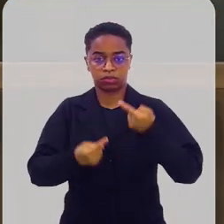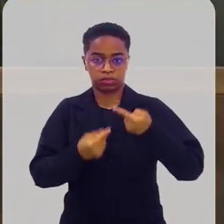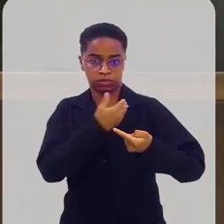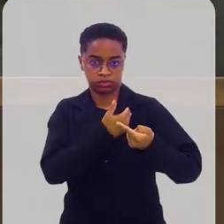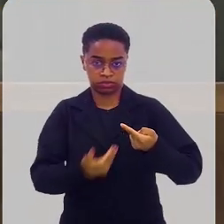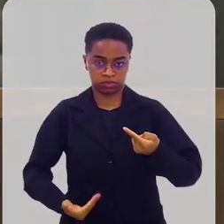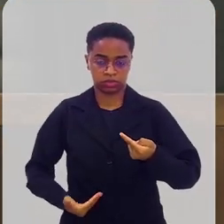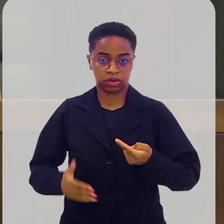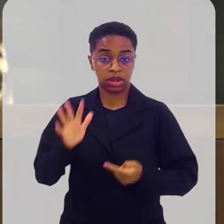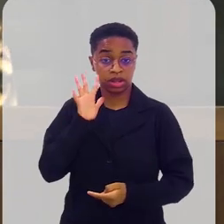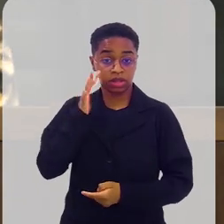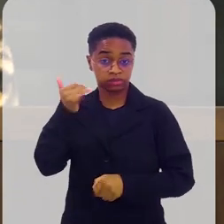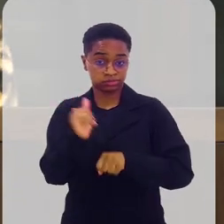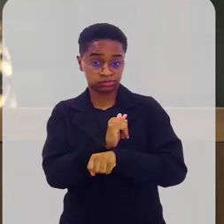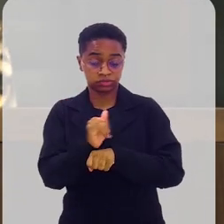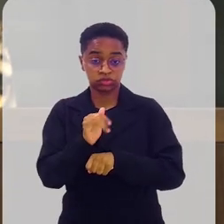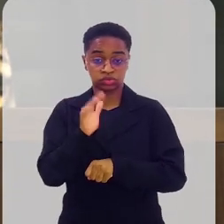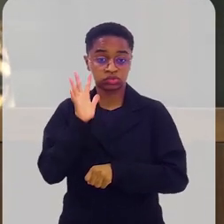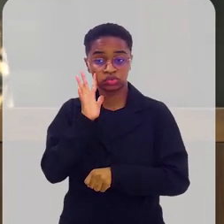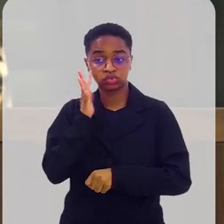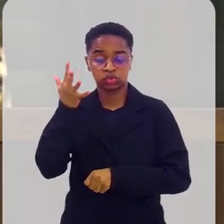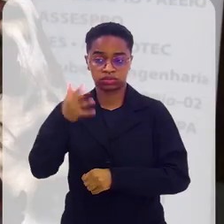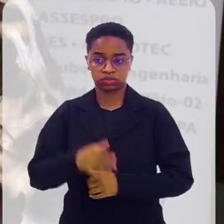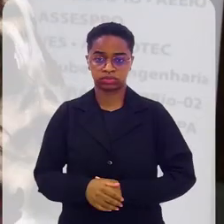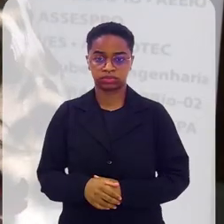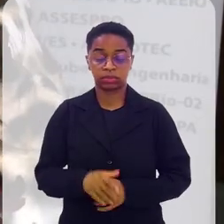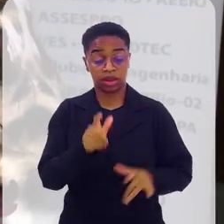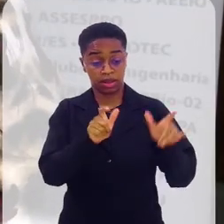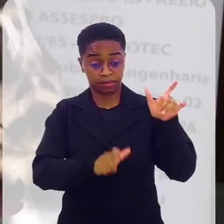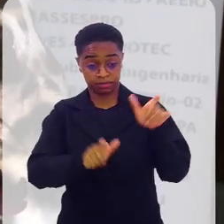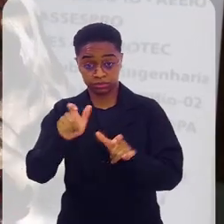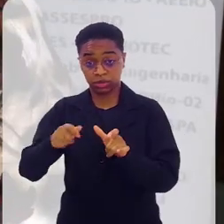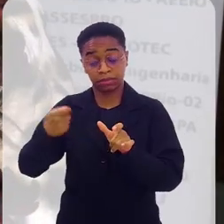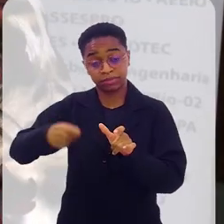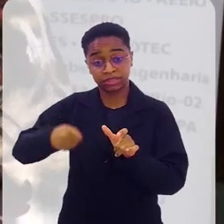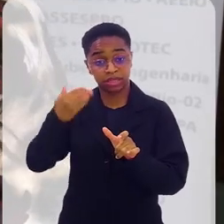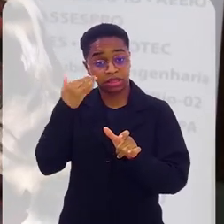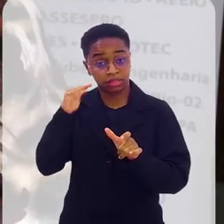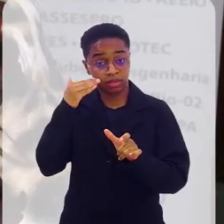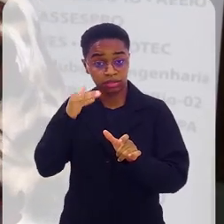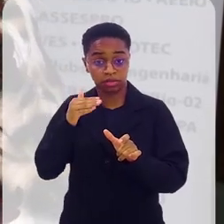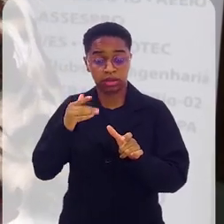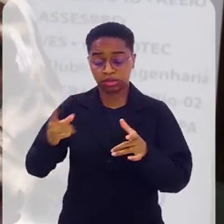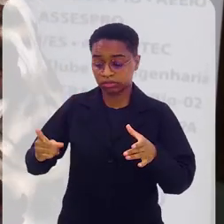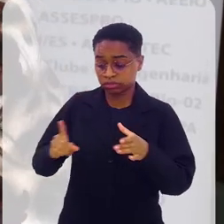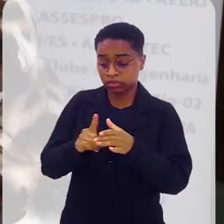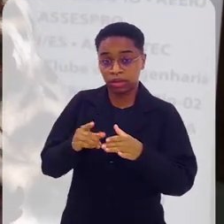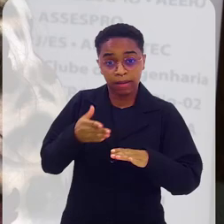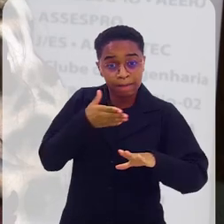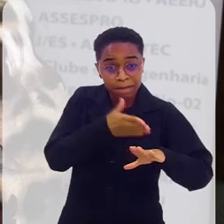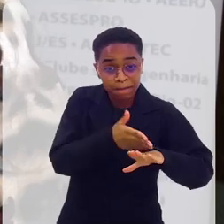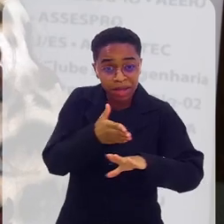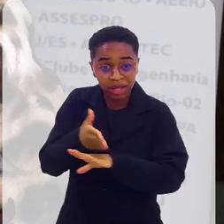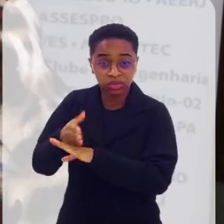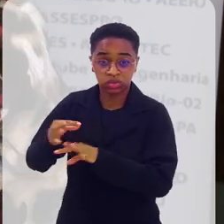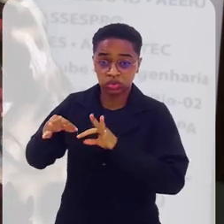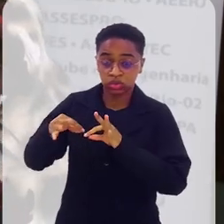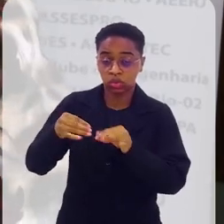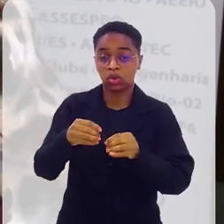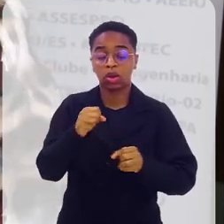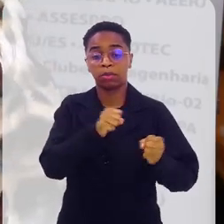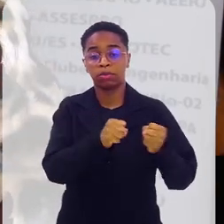Públicas, Alternativas e Soluções. As pessoas precisam entender que a participação é de todos,